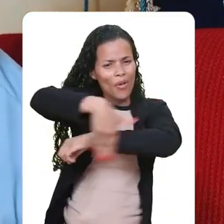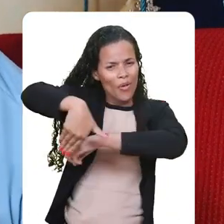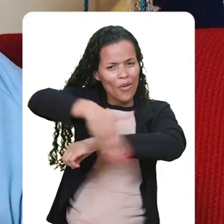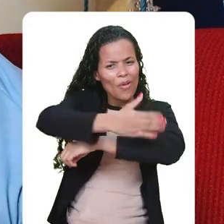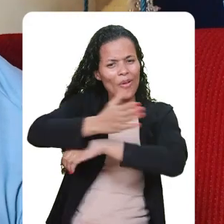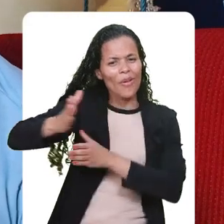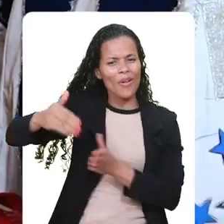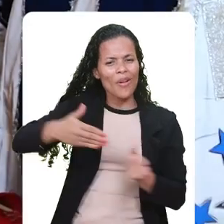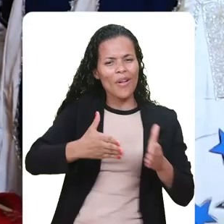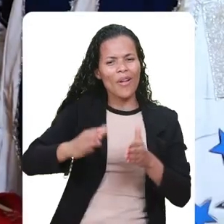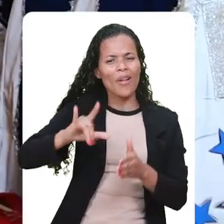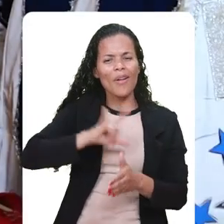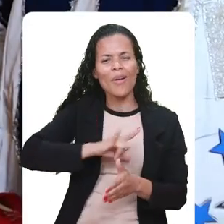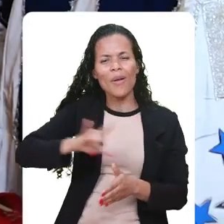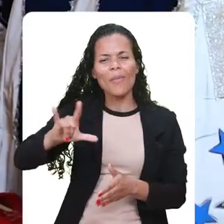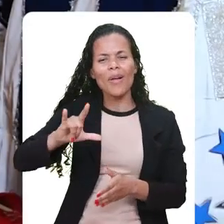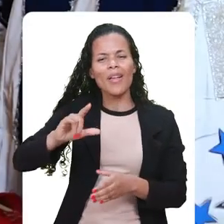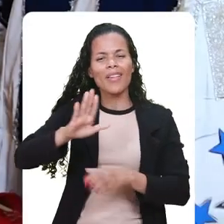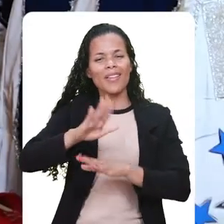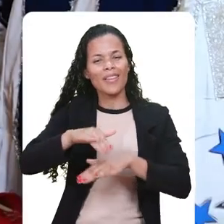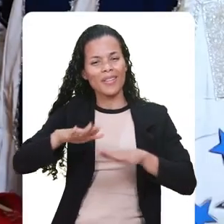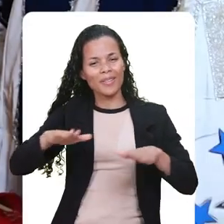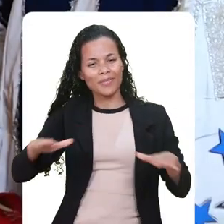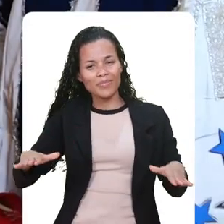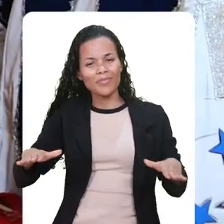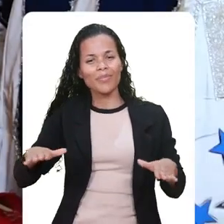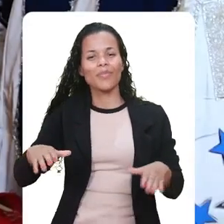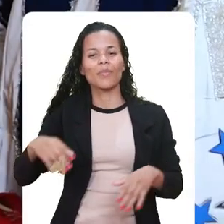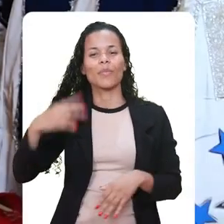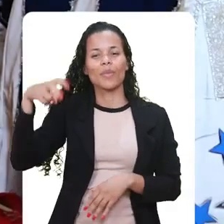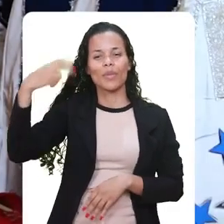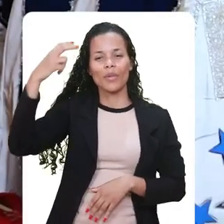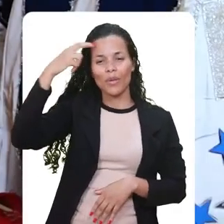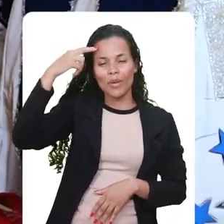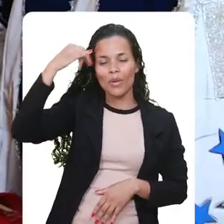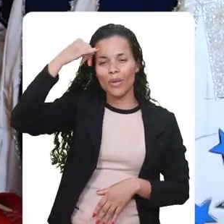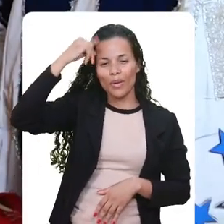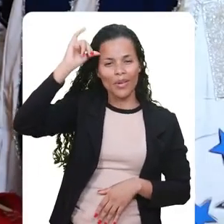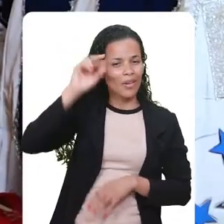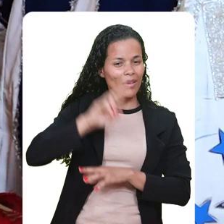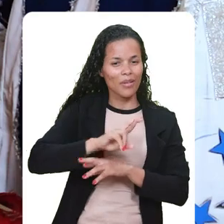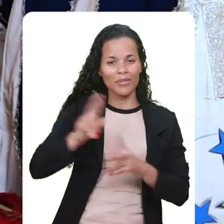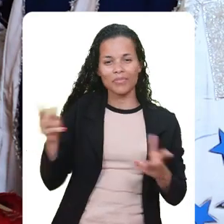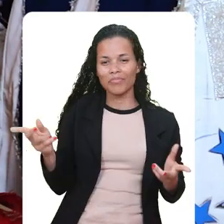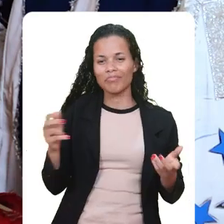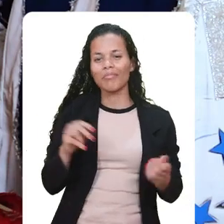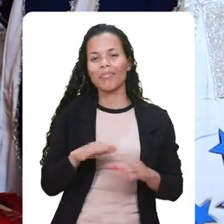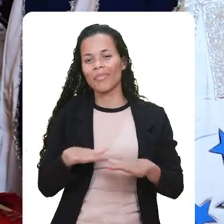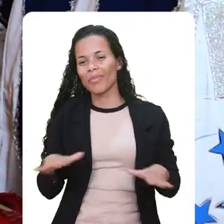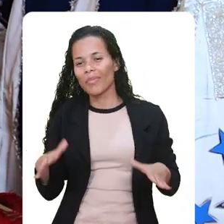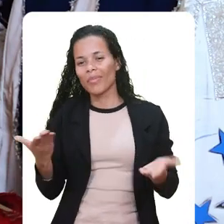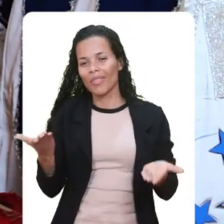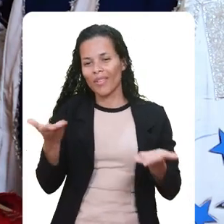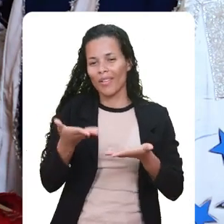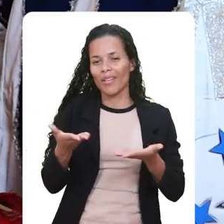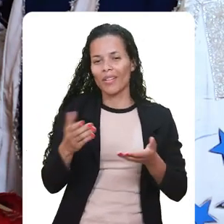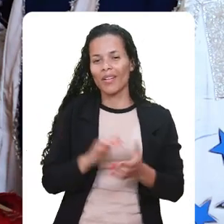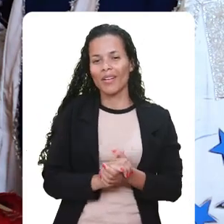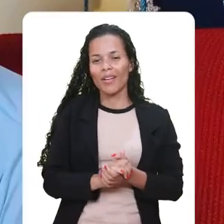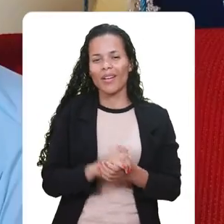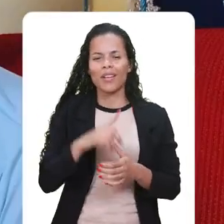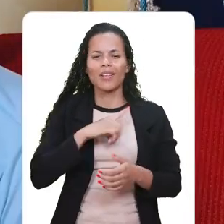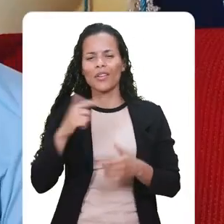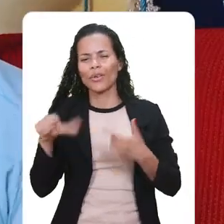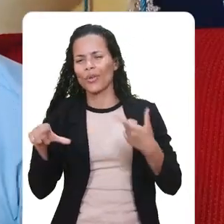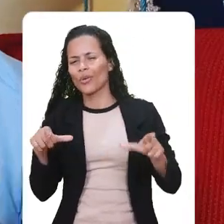cortejo imenso. E eu amava. E desde criança eu amei a cultura do boi e não é diferente dos dias